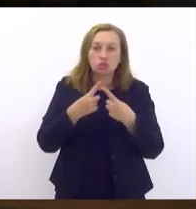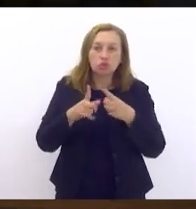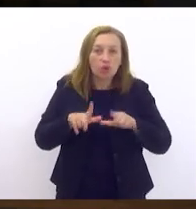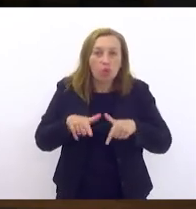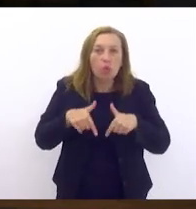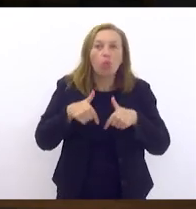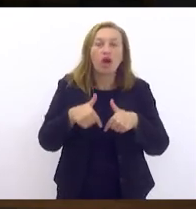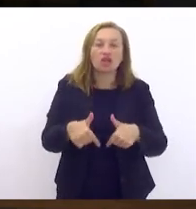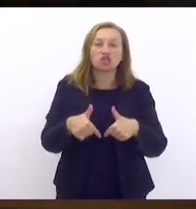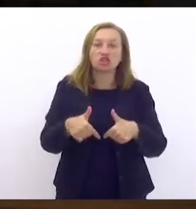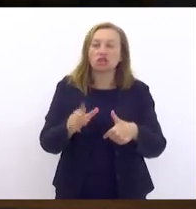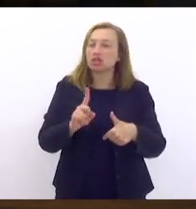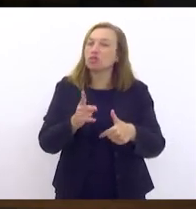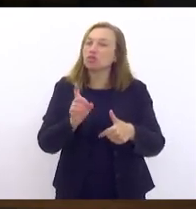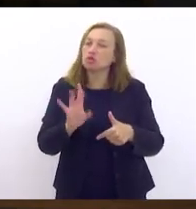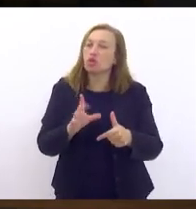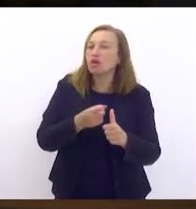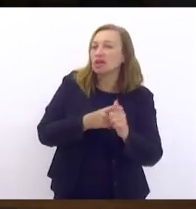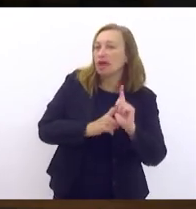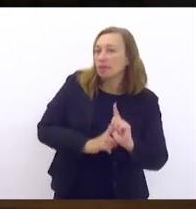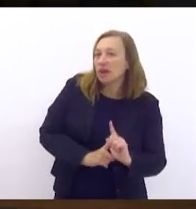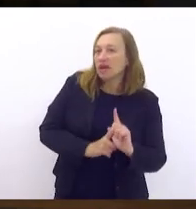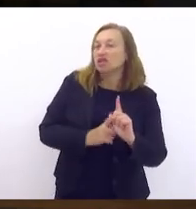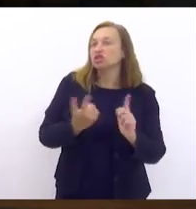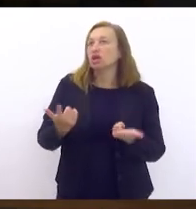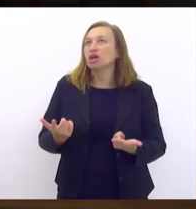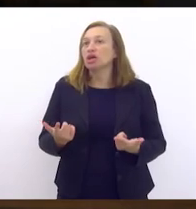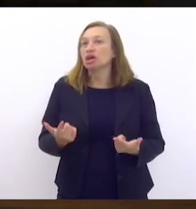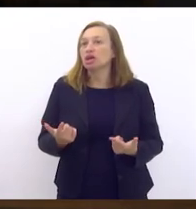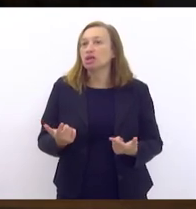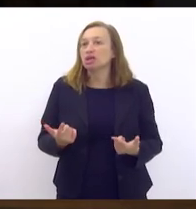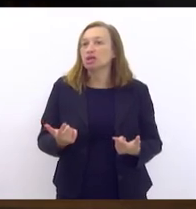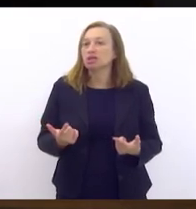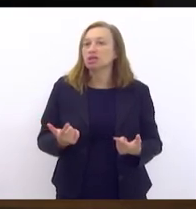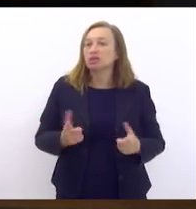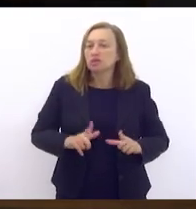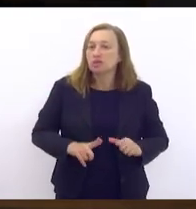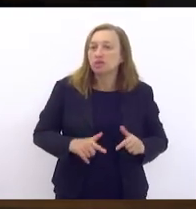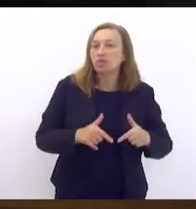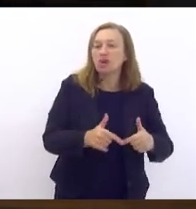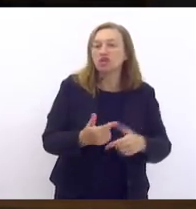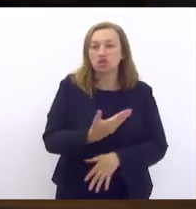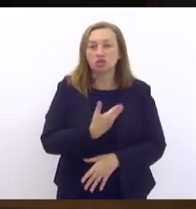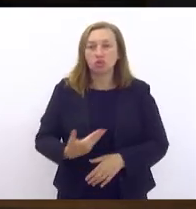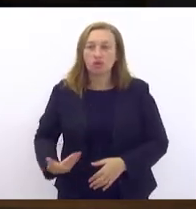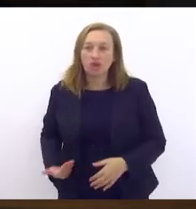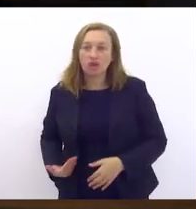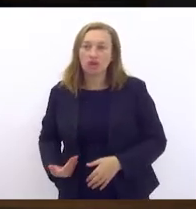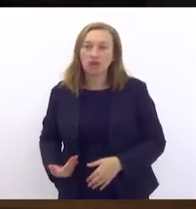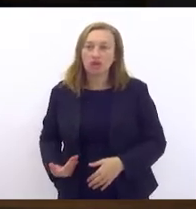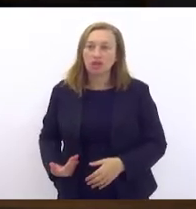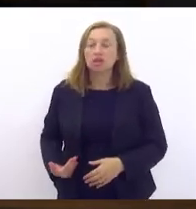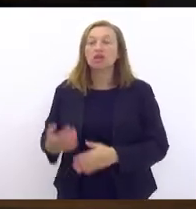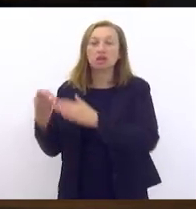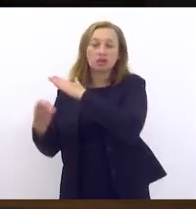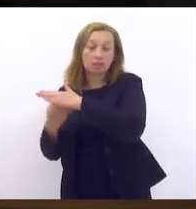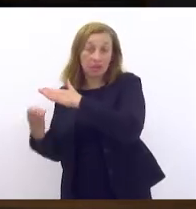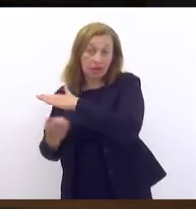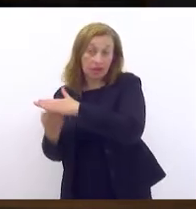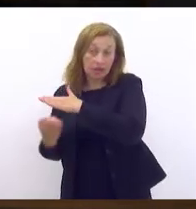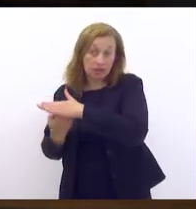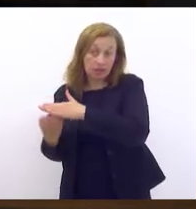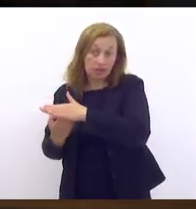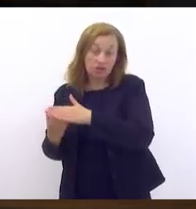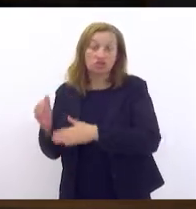uma ação que não depende unicamente das ações do governo das empresas de